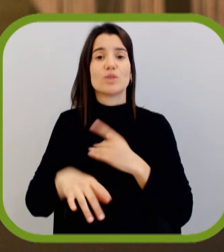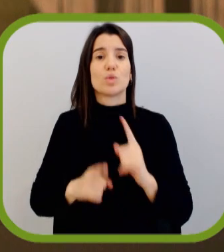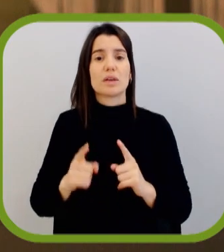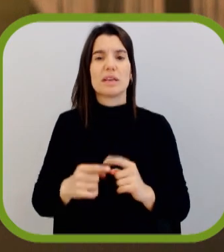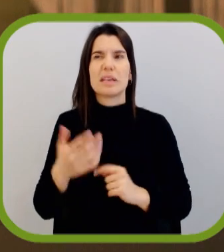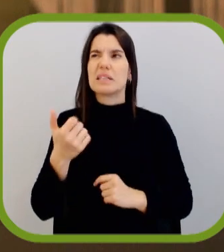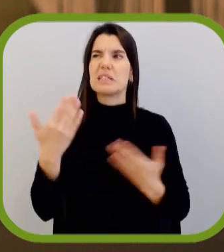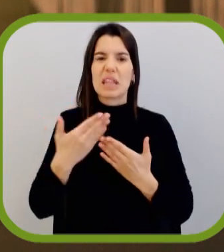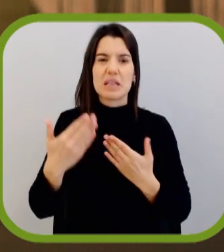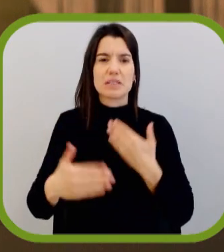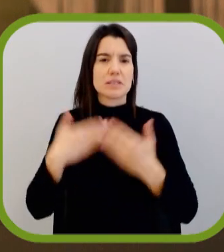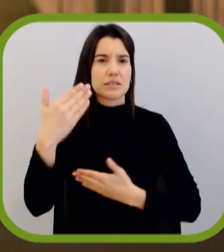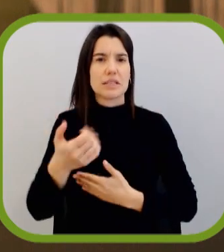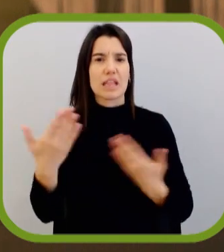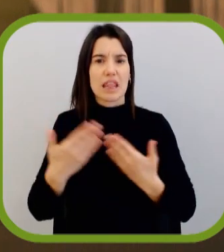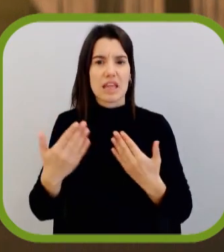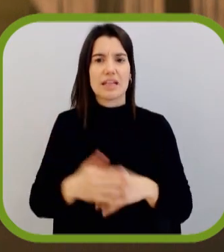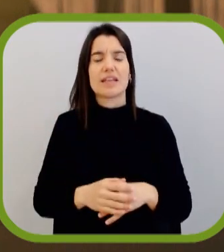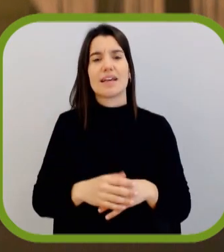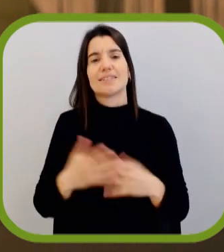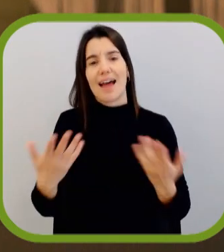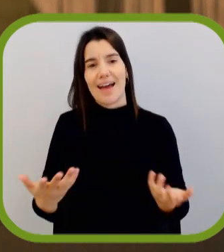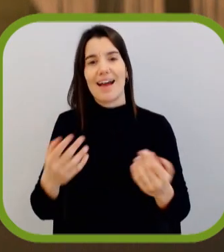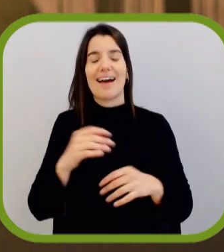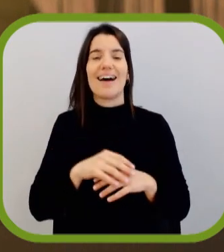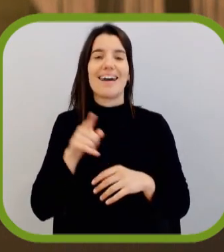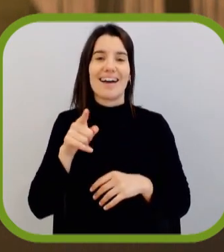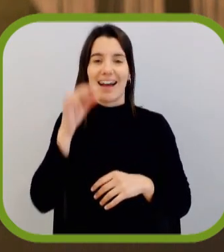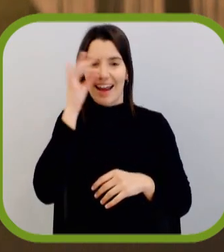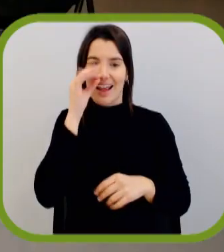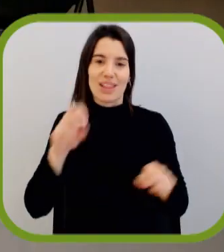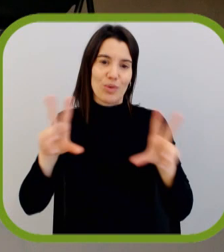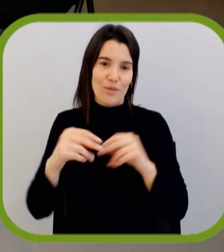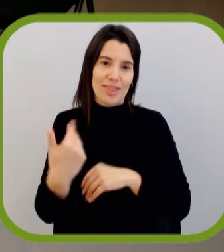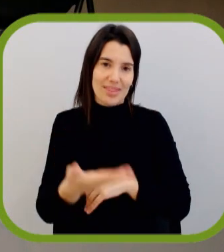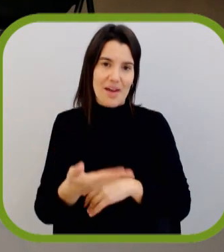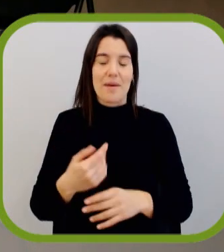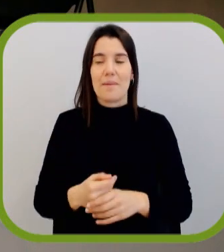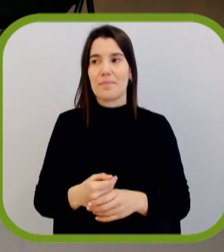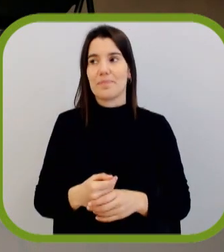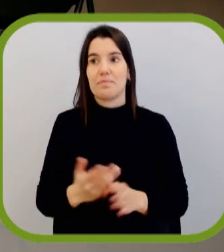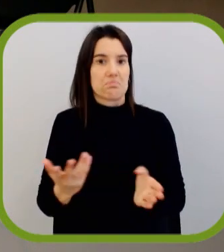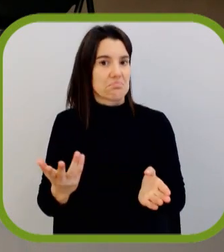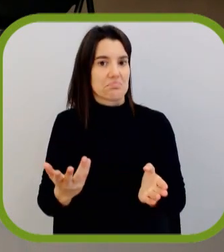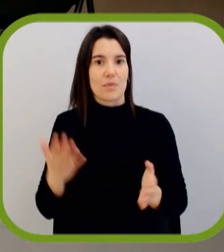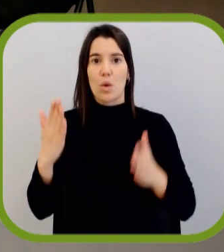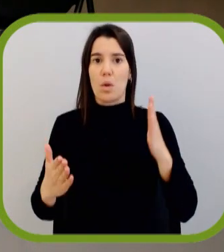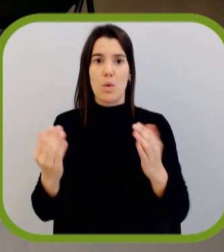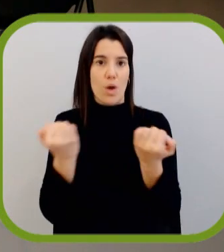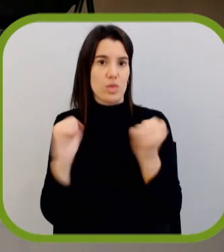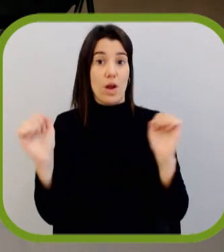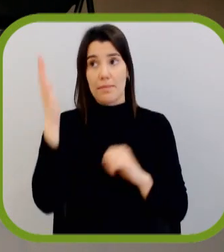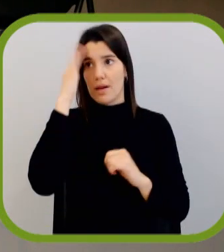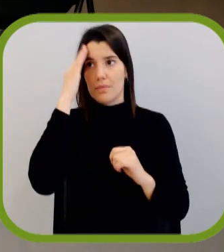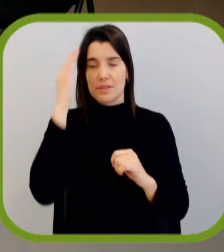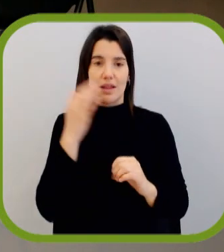fazer acho que é de 15 em 15 dias, pôr-lhe umas canetas novas, porque elas gastam-se. E, portanto, um robô muito autónomo, com uma